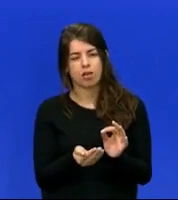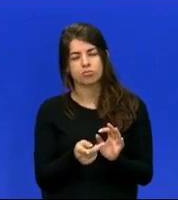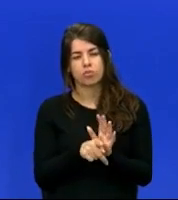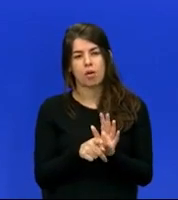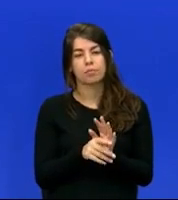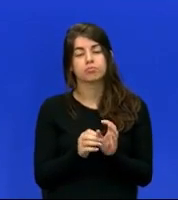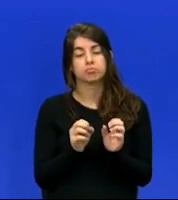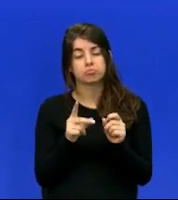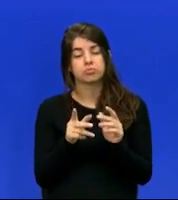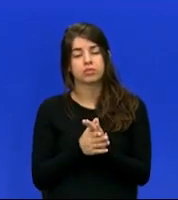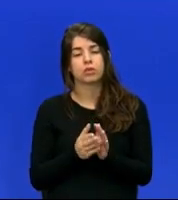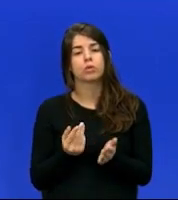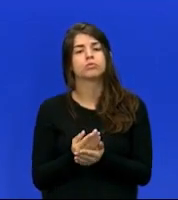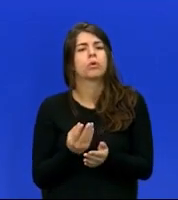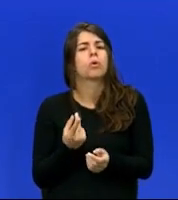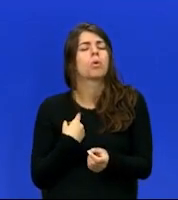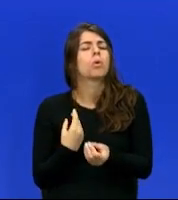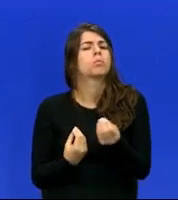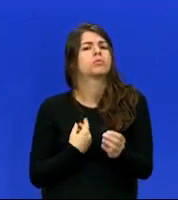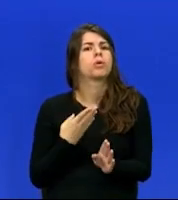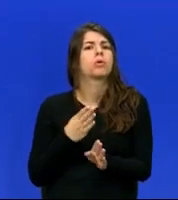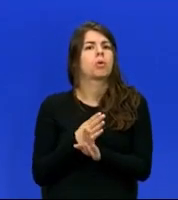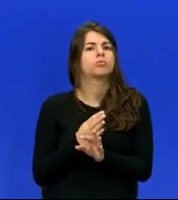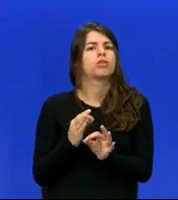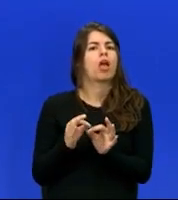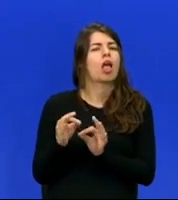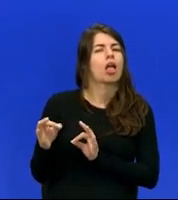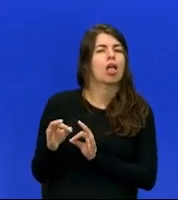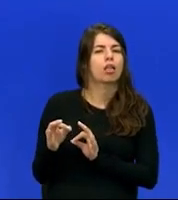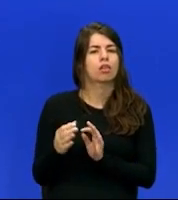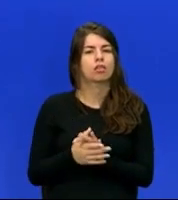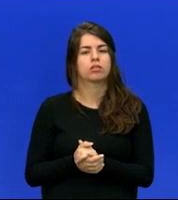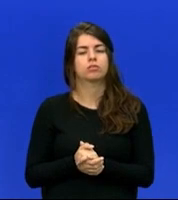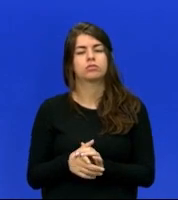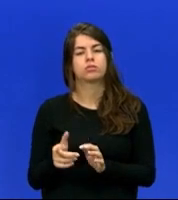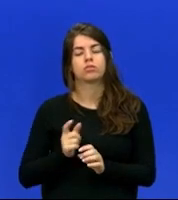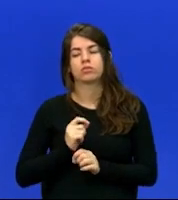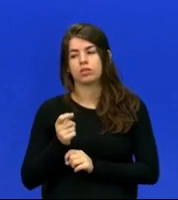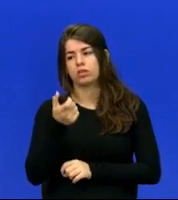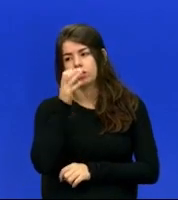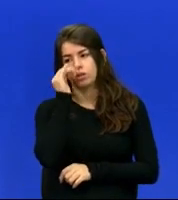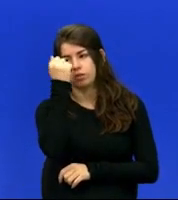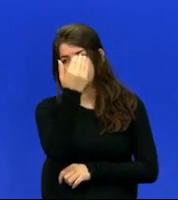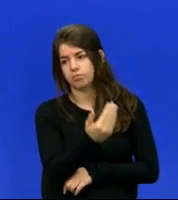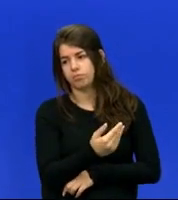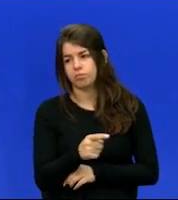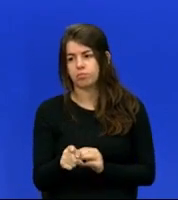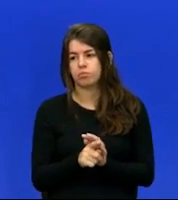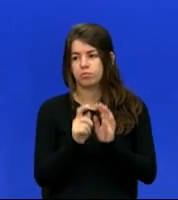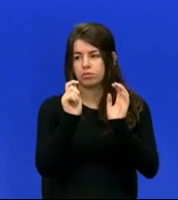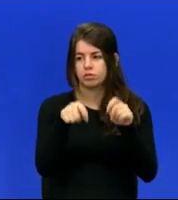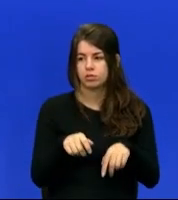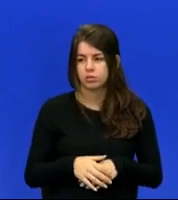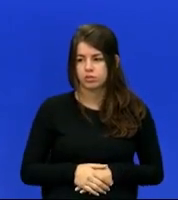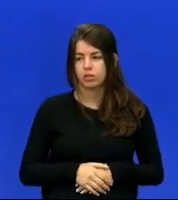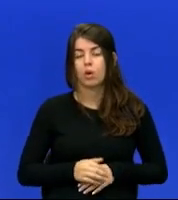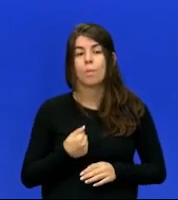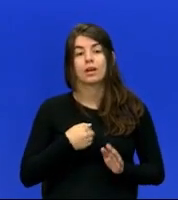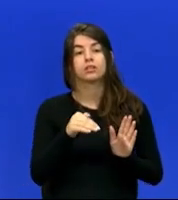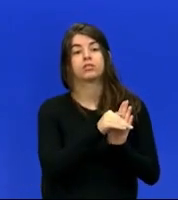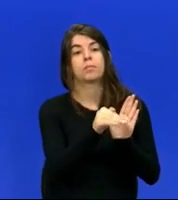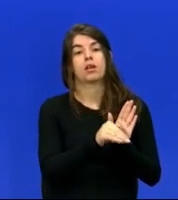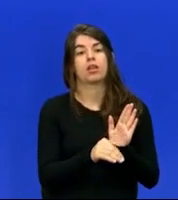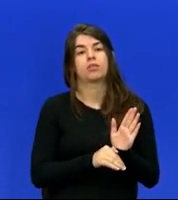Como que você vai encontrar essa área, né? Você vai ter um recurso dessa área através de umas